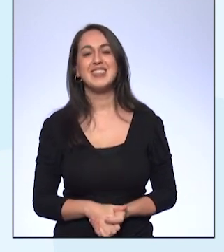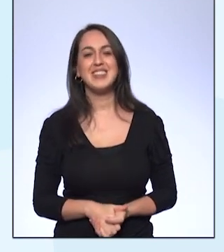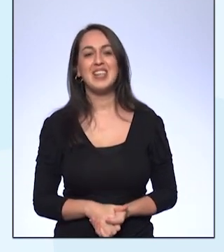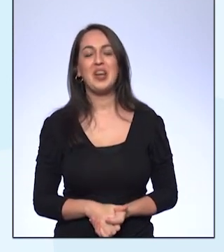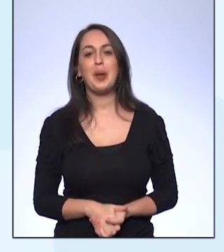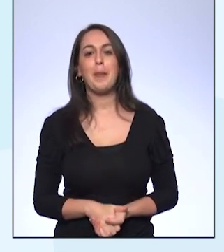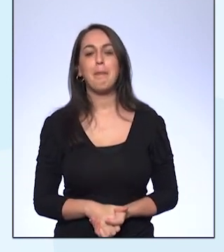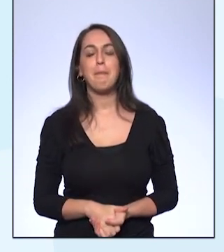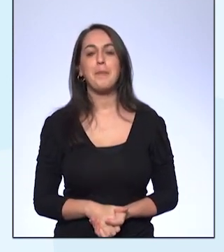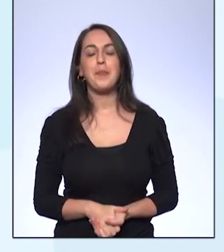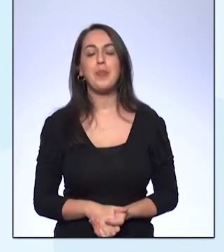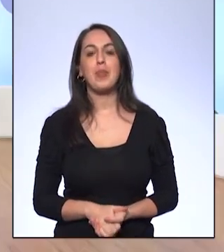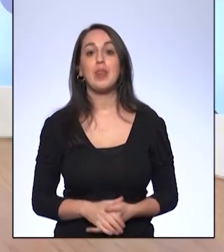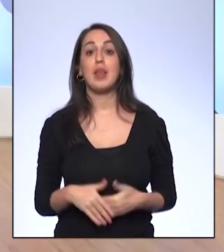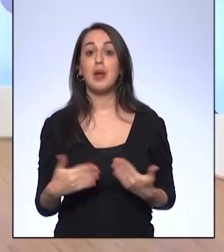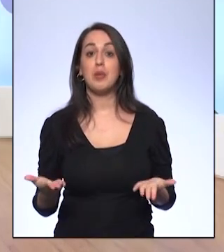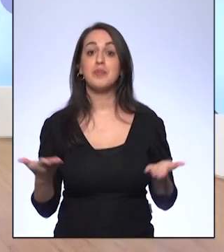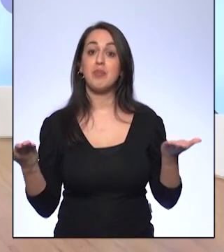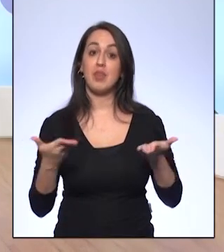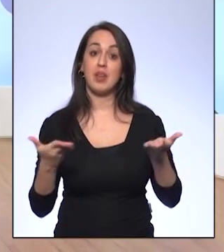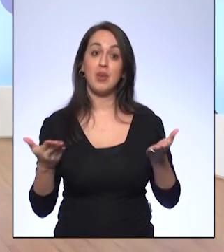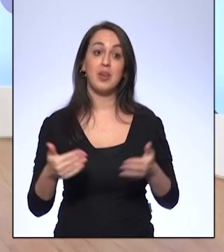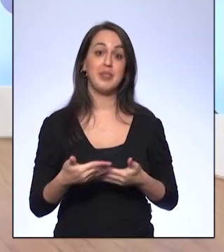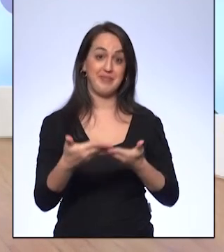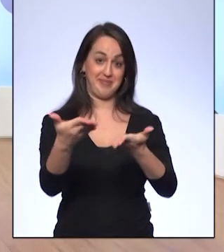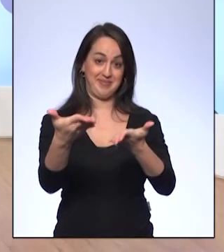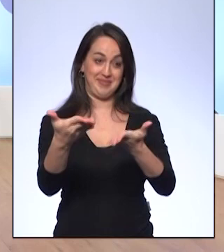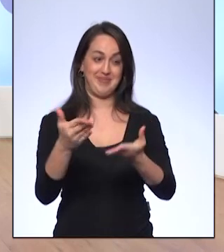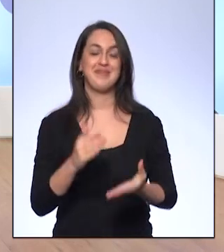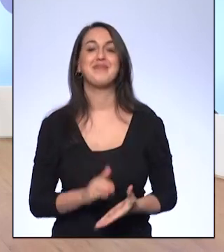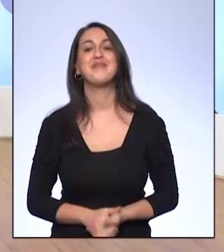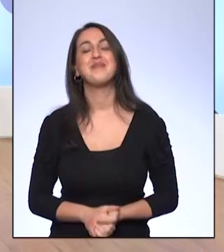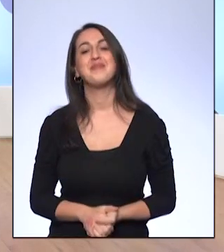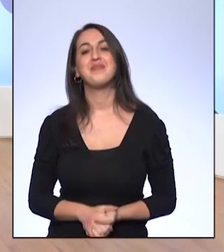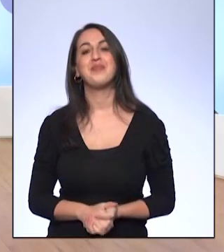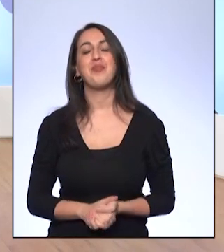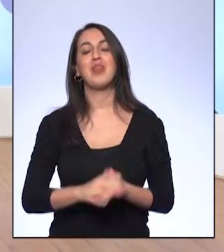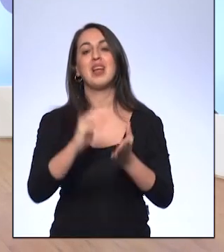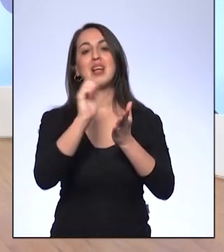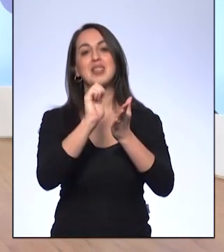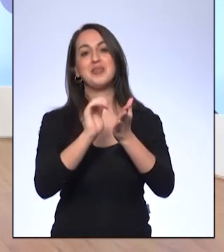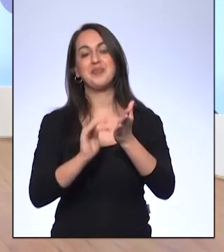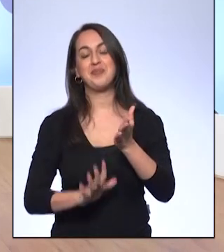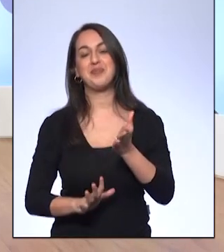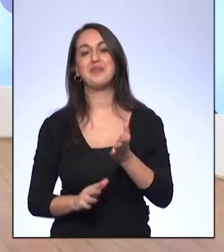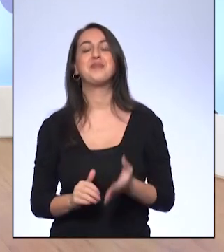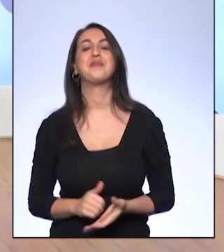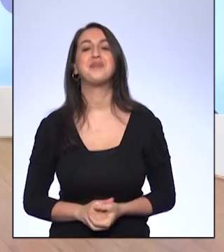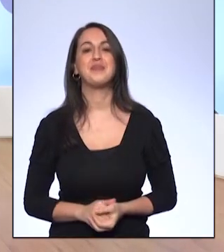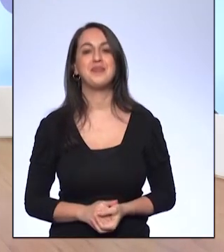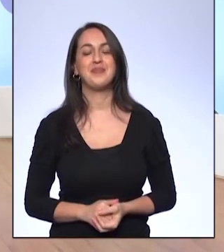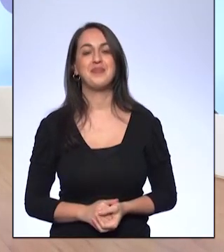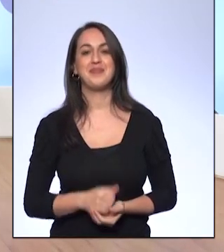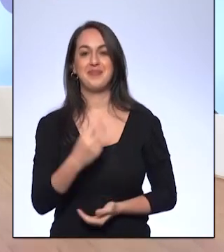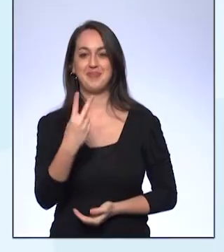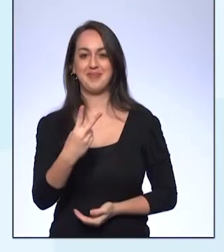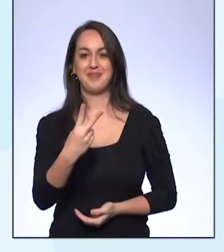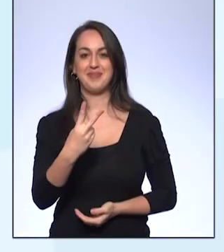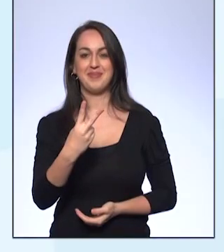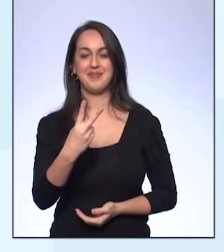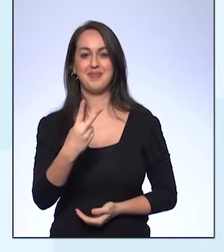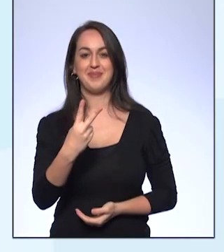Muito bem, porque agora vai ser com vocês. Então, vamos lá para a atividade dos nossos alunos. Atividade 2.